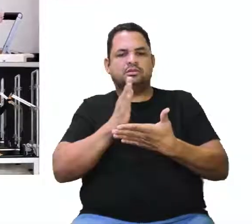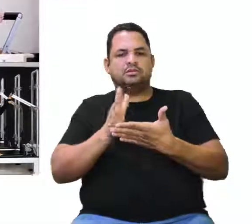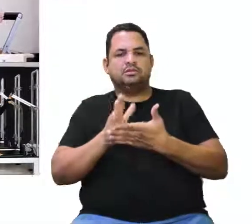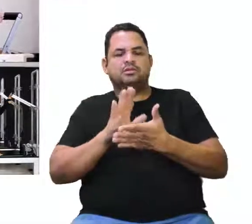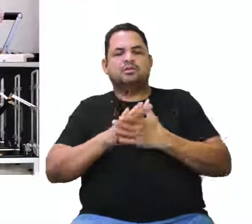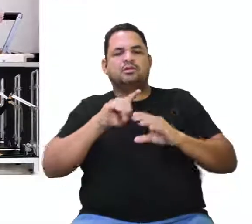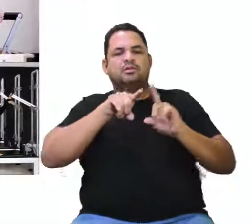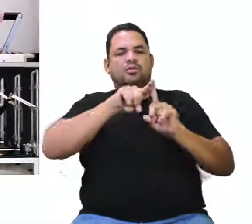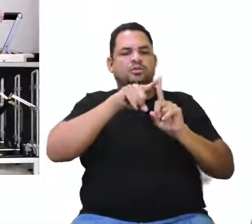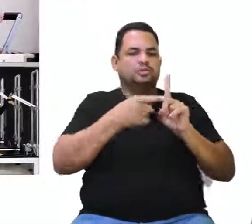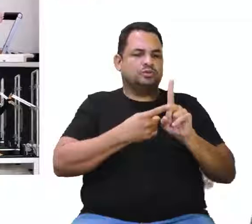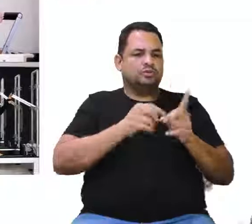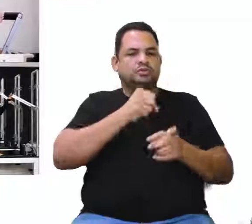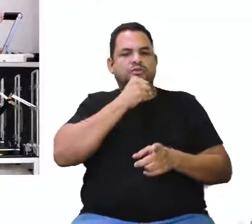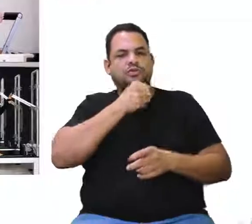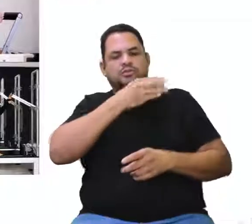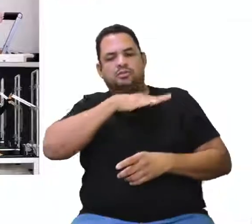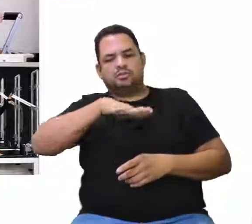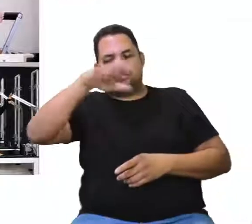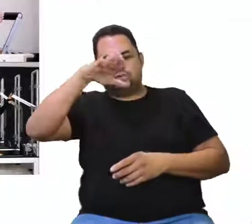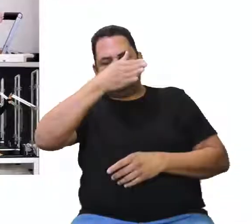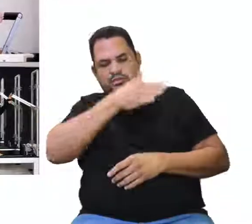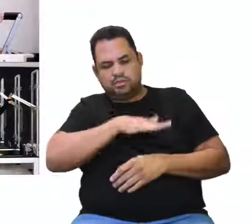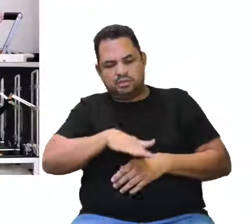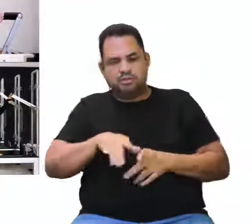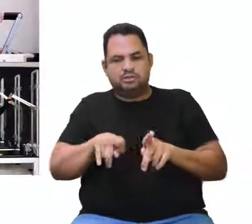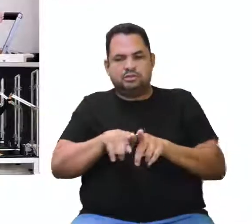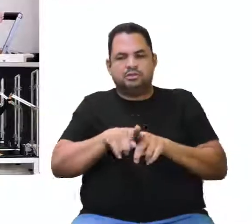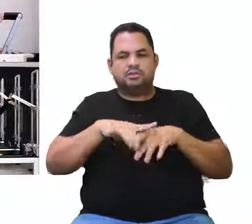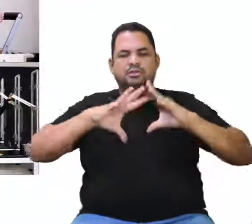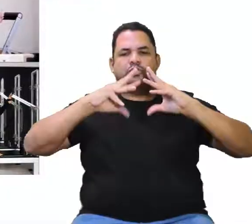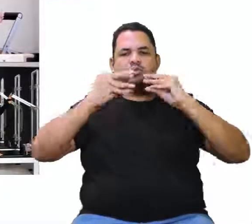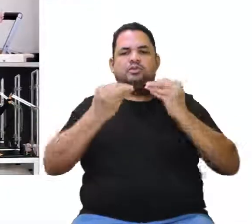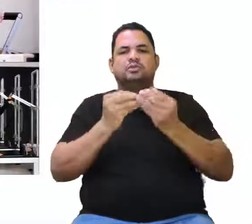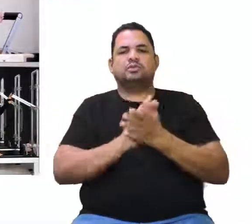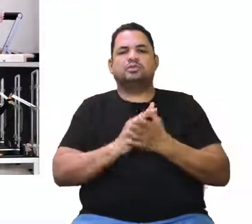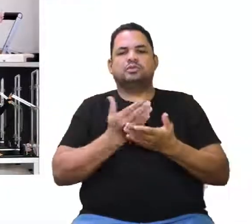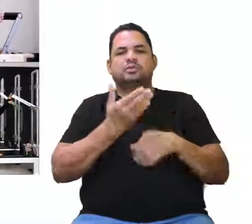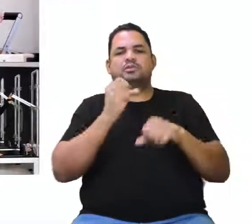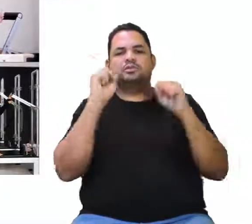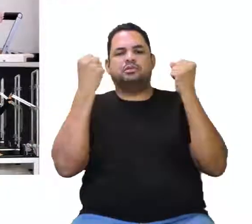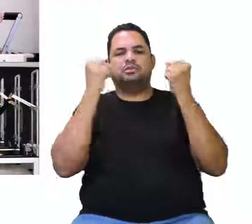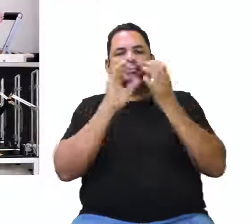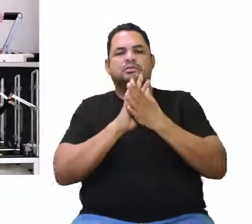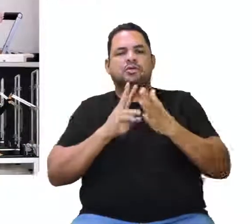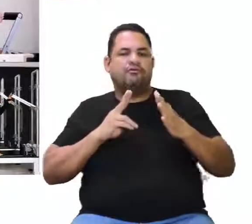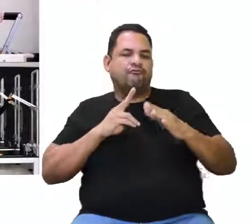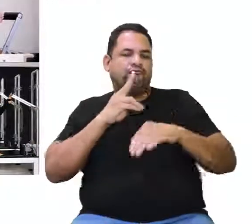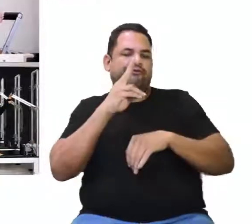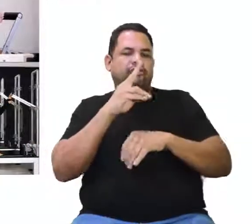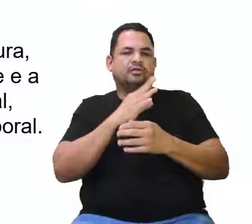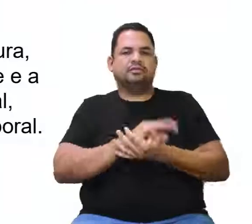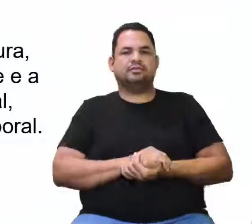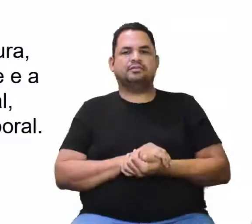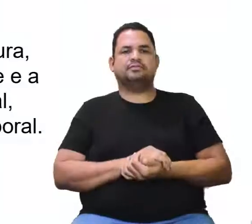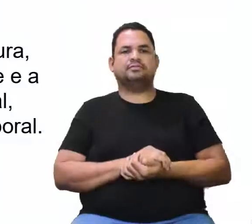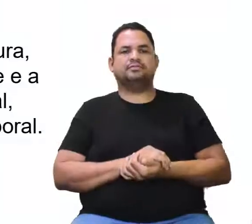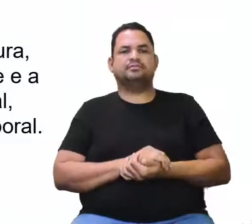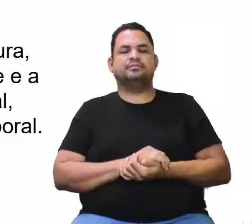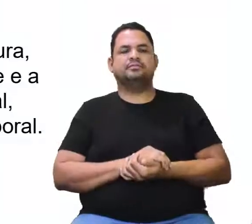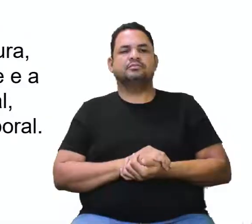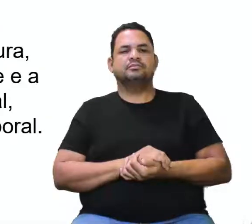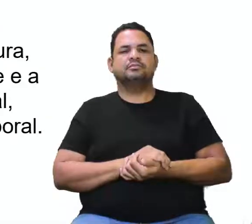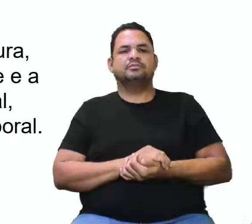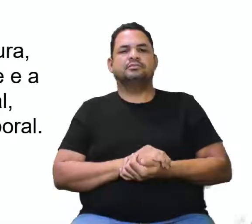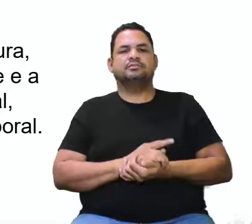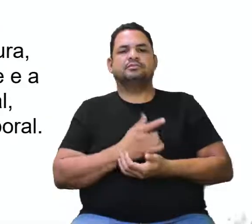seja gestante, idoso, adulto, criança. Então, a gente tem ali os exercícios de fortalecimento. O próximo